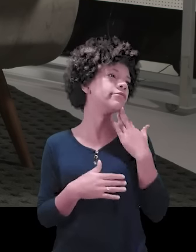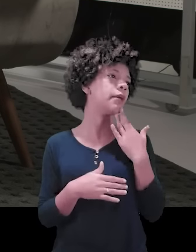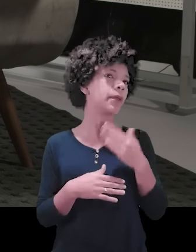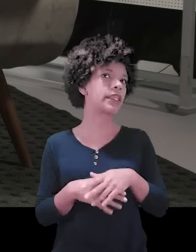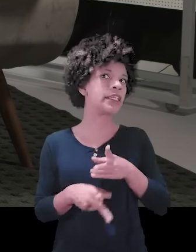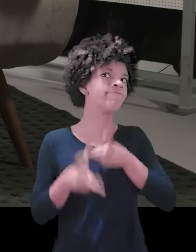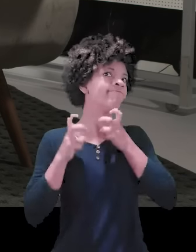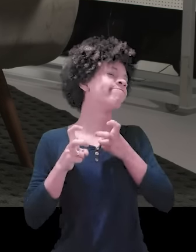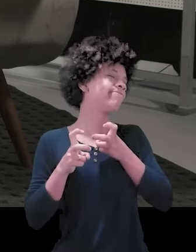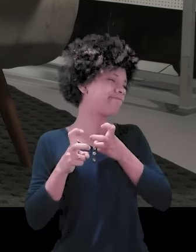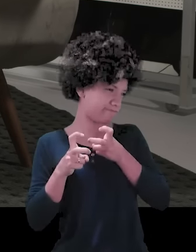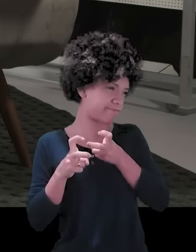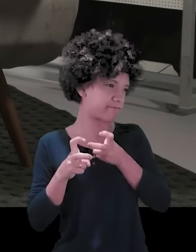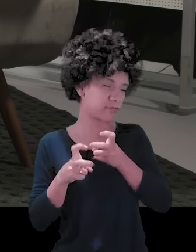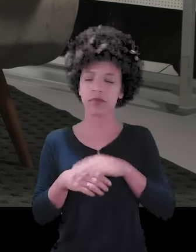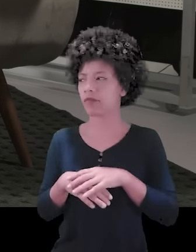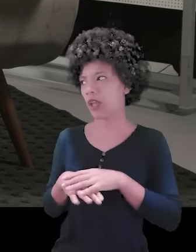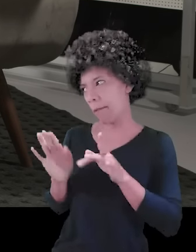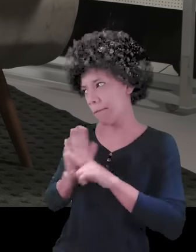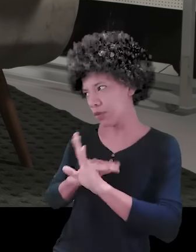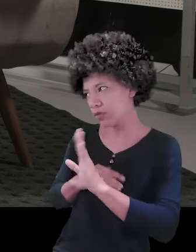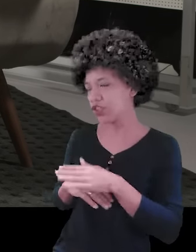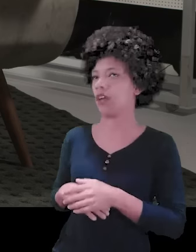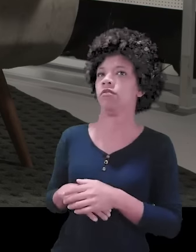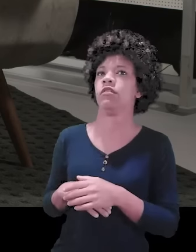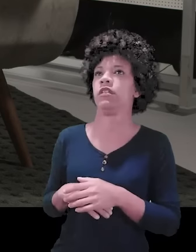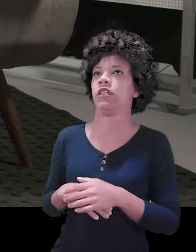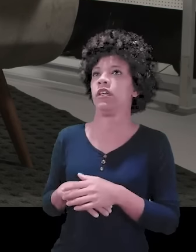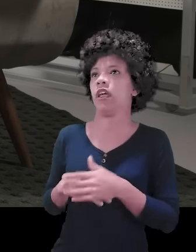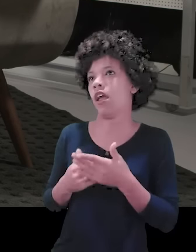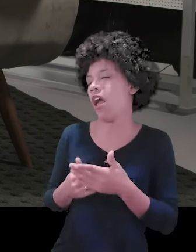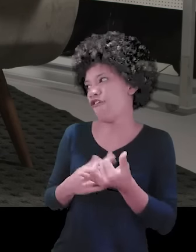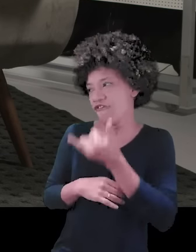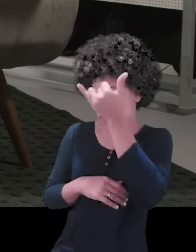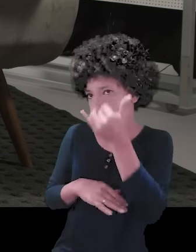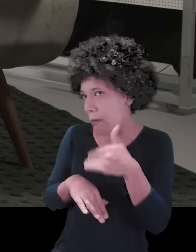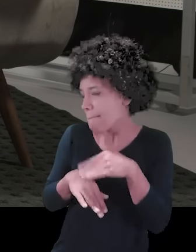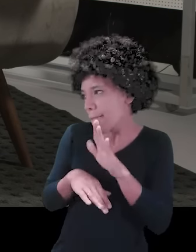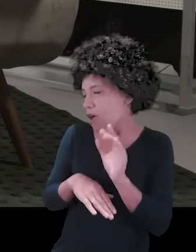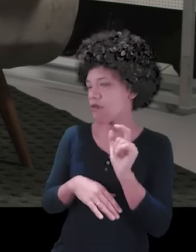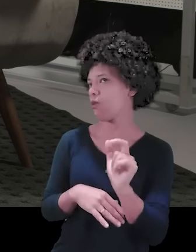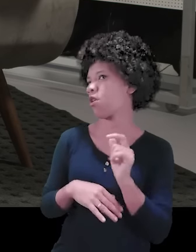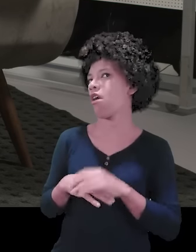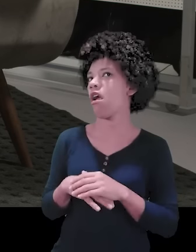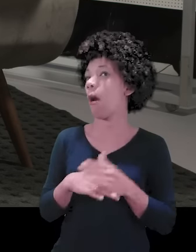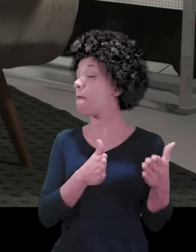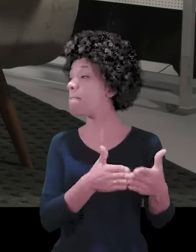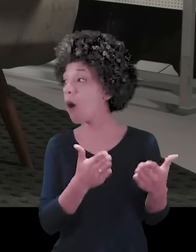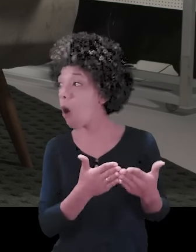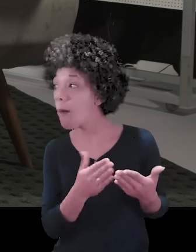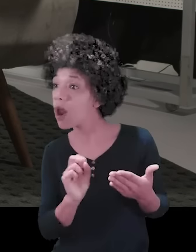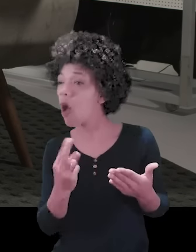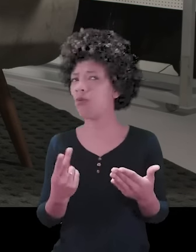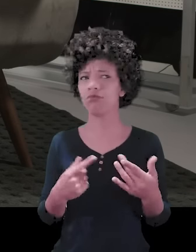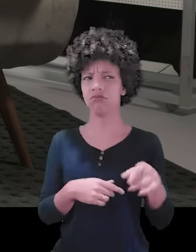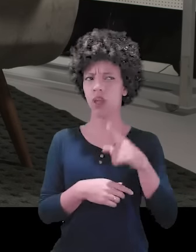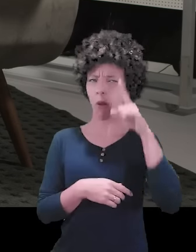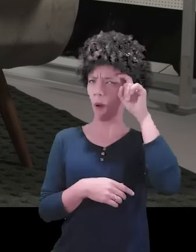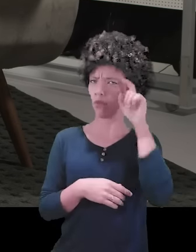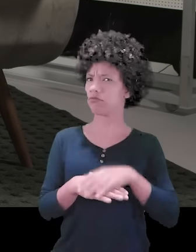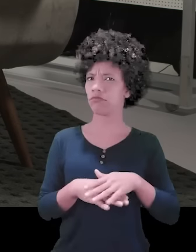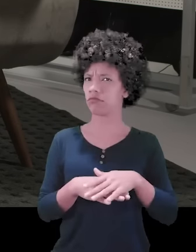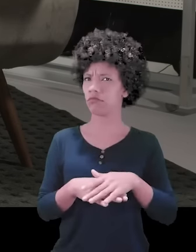amizade um até vou perguntar já seria a maior vítima é o pobre é isso você fala